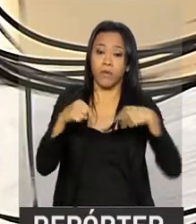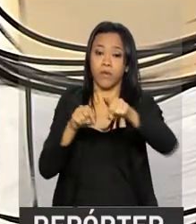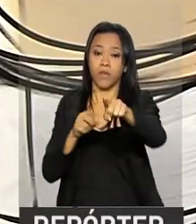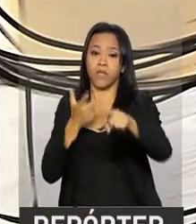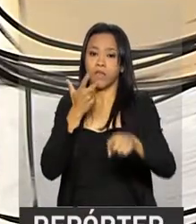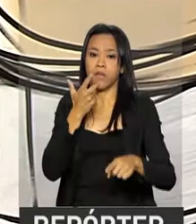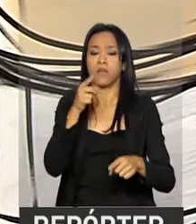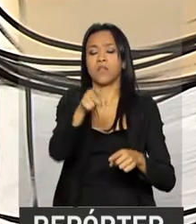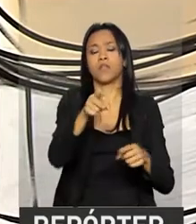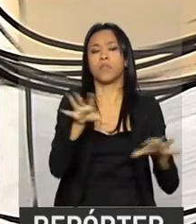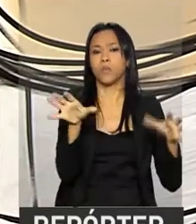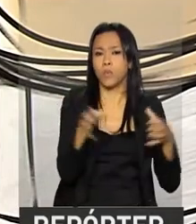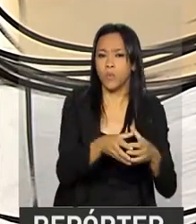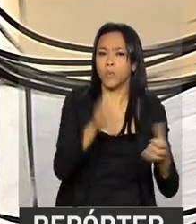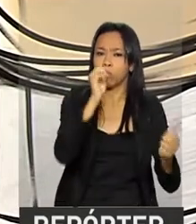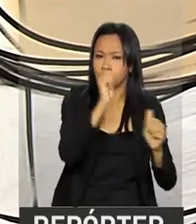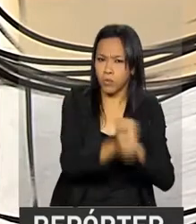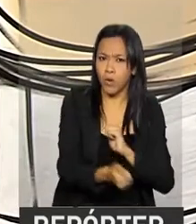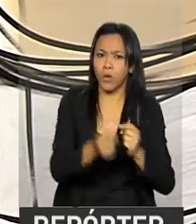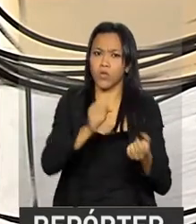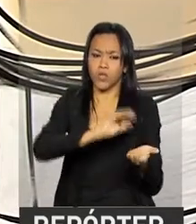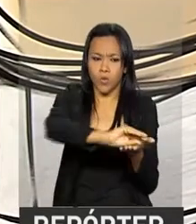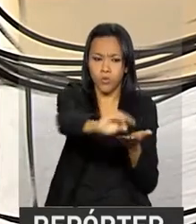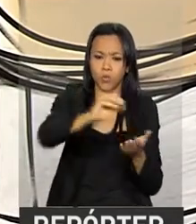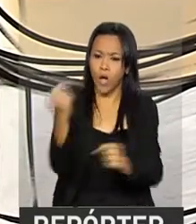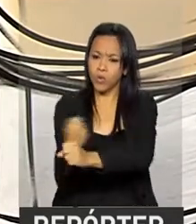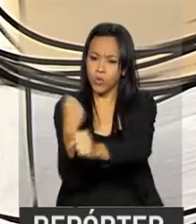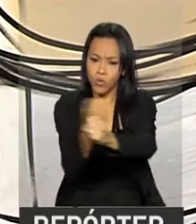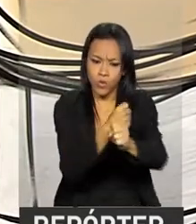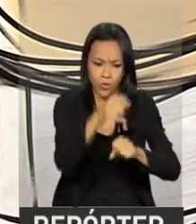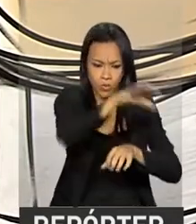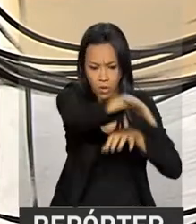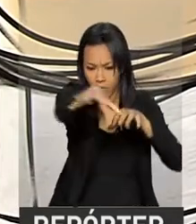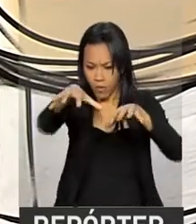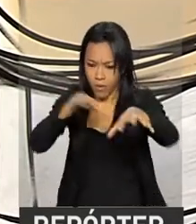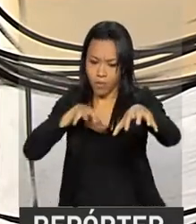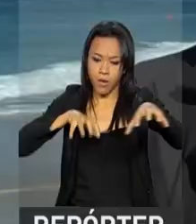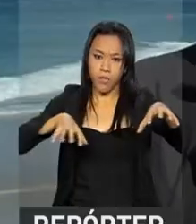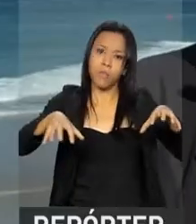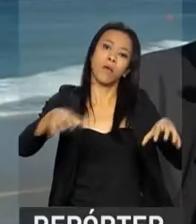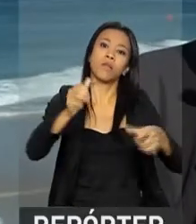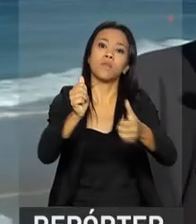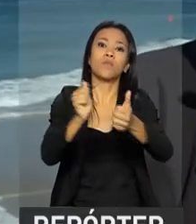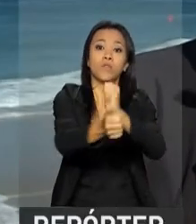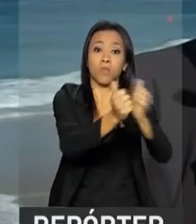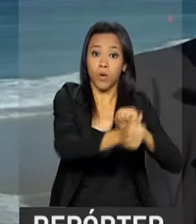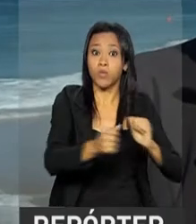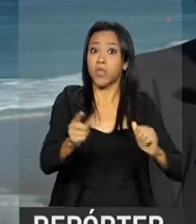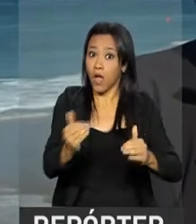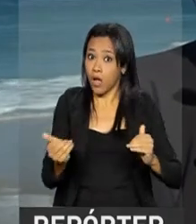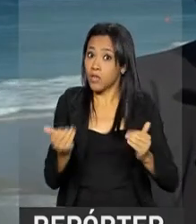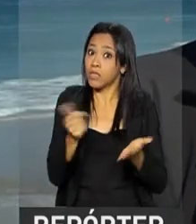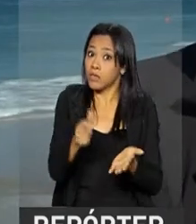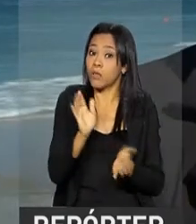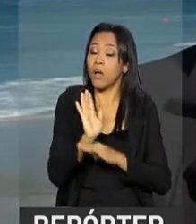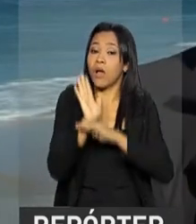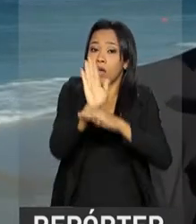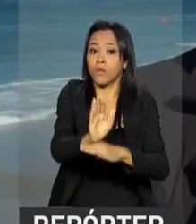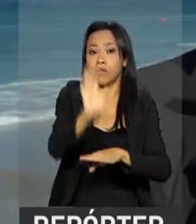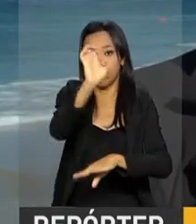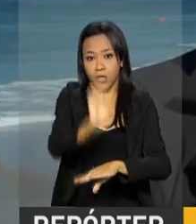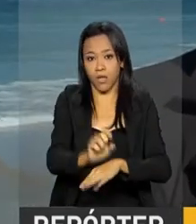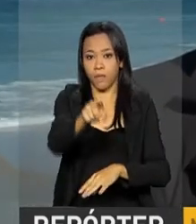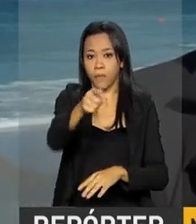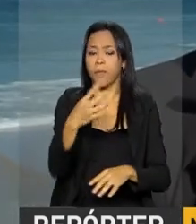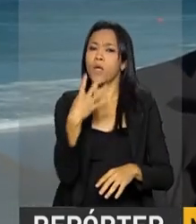comitê olímpico os investimentos de um fôlego adicional à cidade onde estava o brasil investiu 40 bilhões de